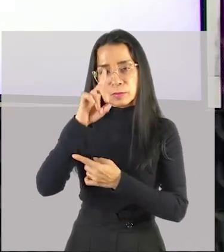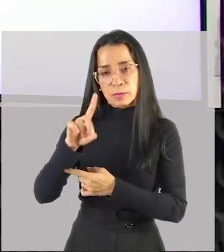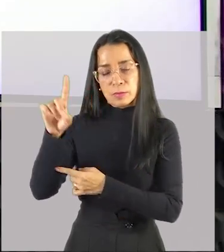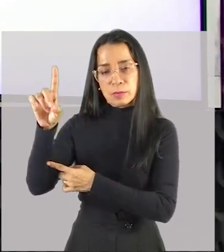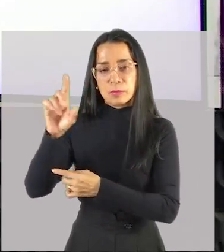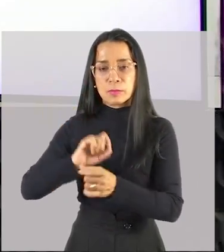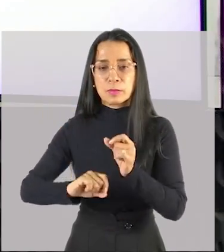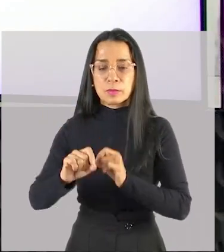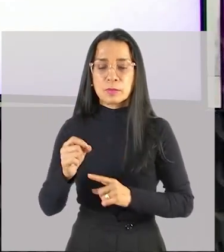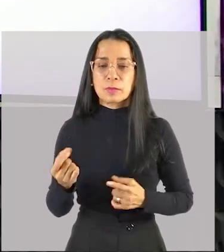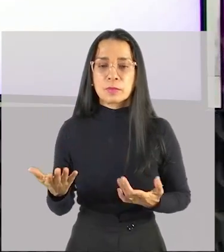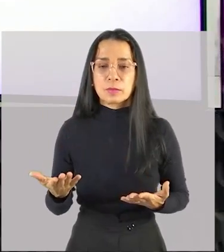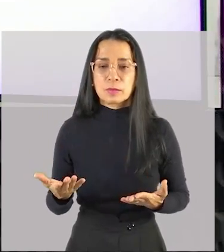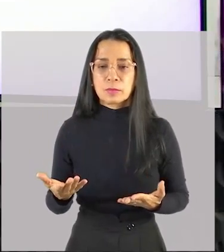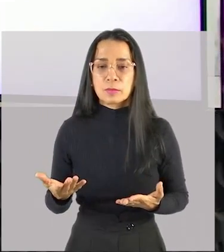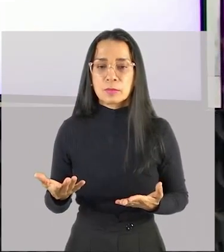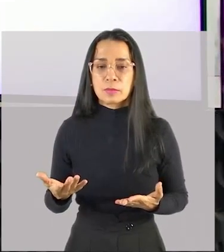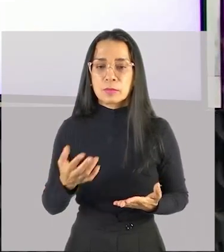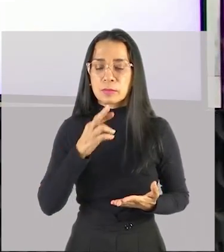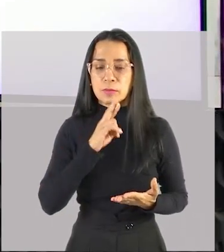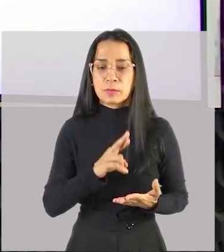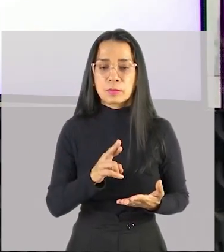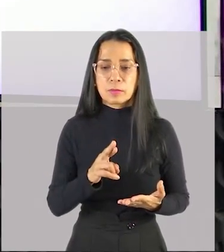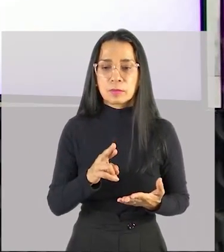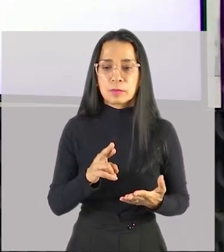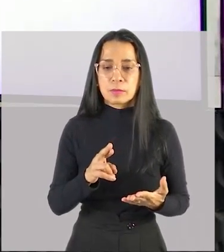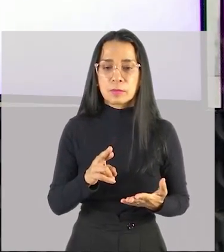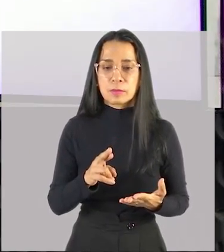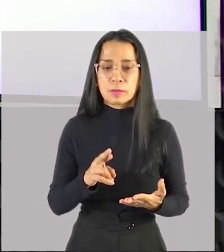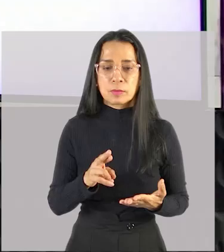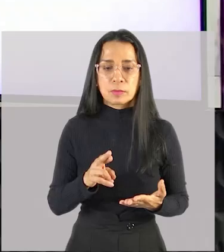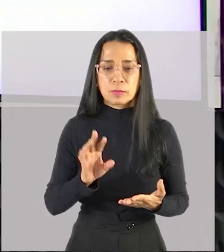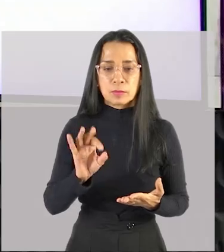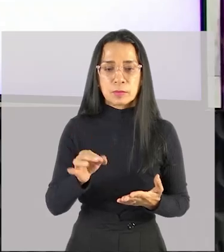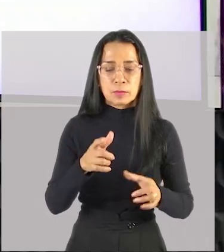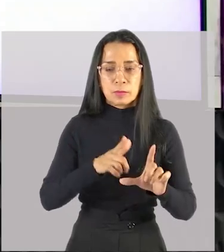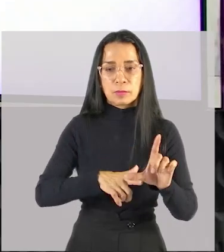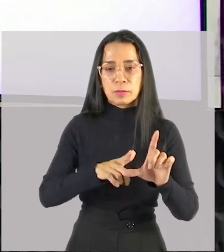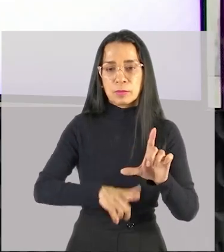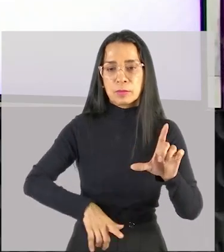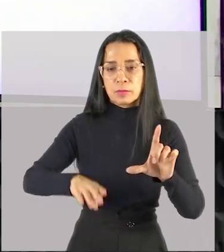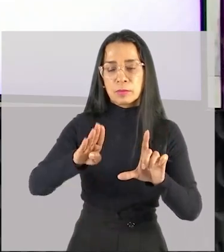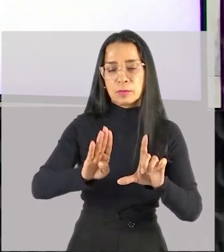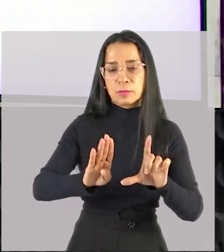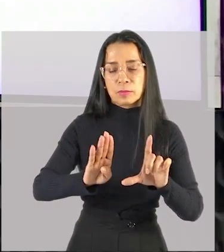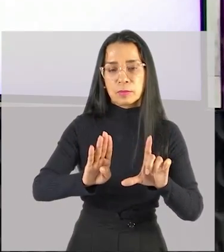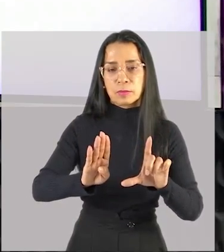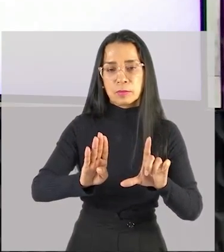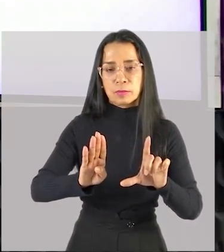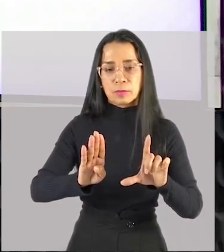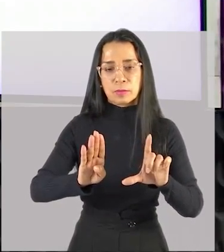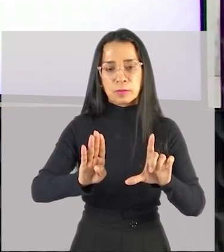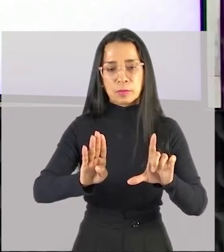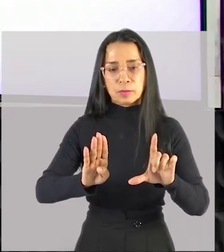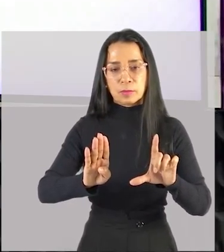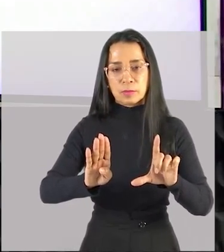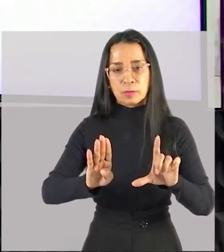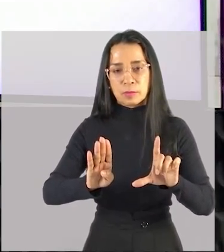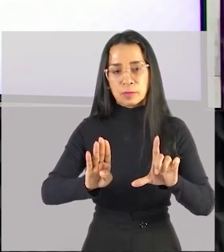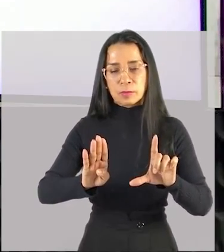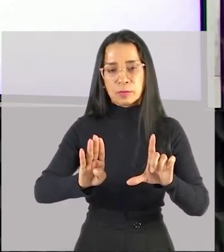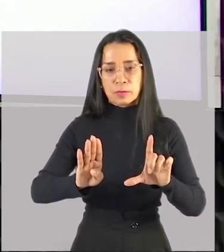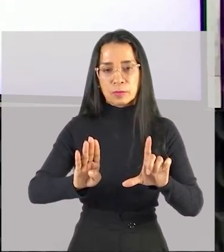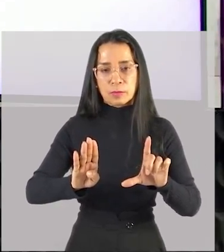Deus. Então, a alternativa correta é a letra B, sustentar racionalmente a